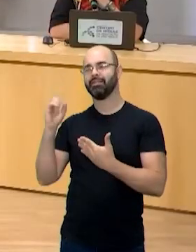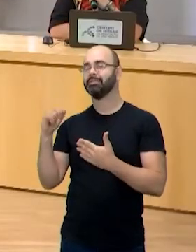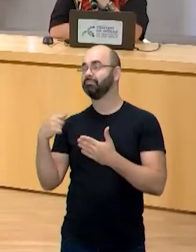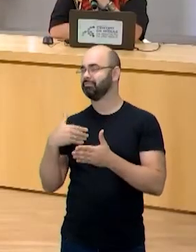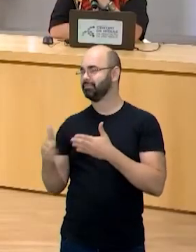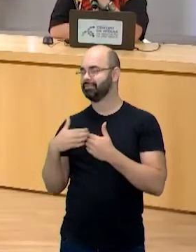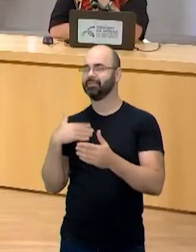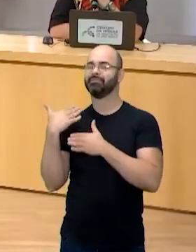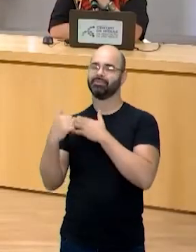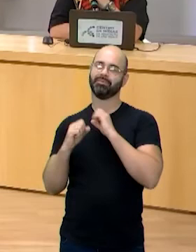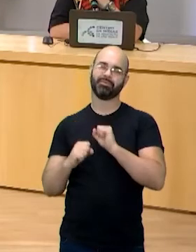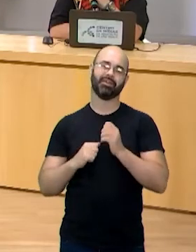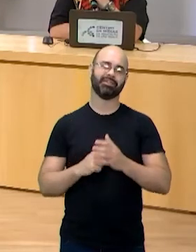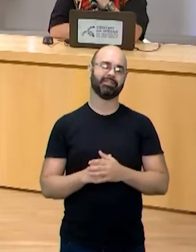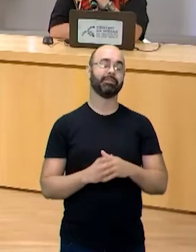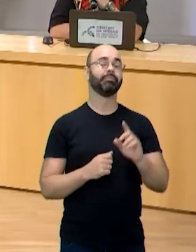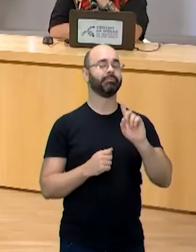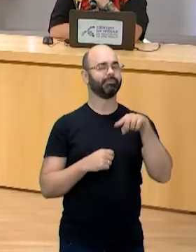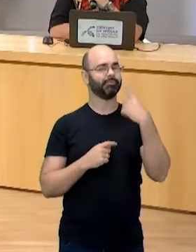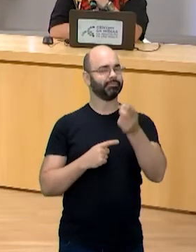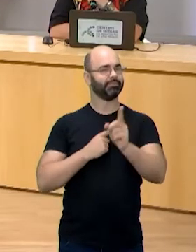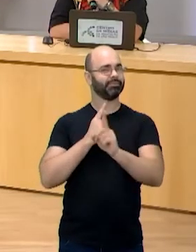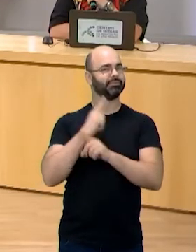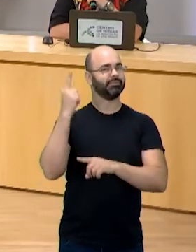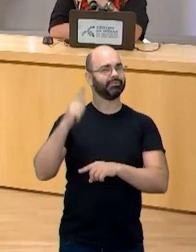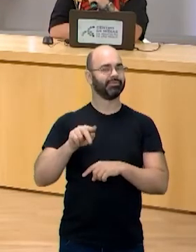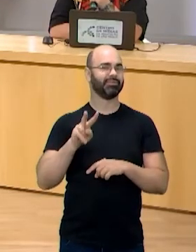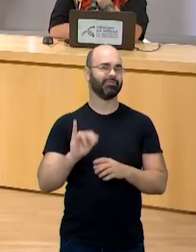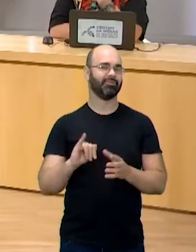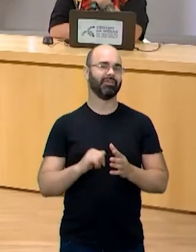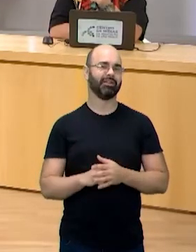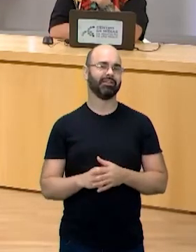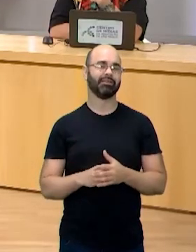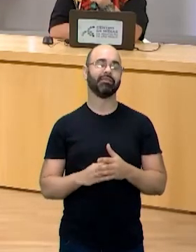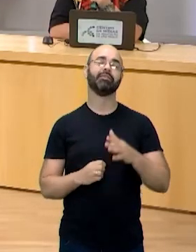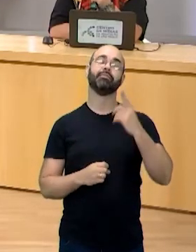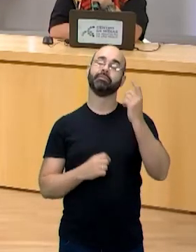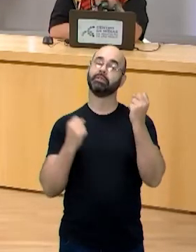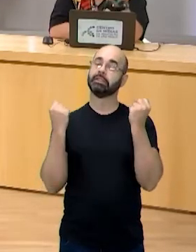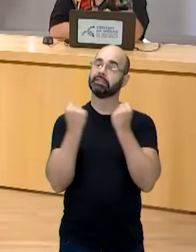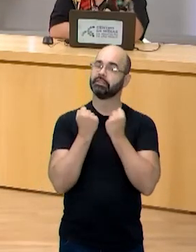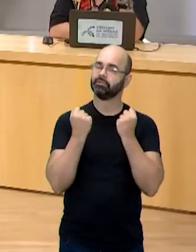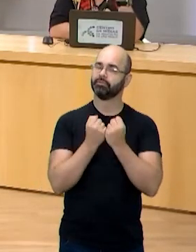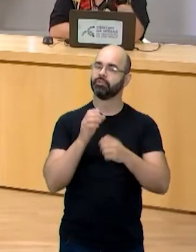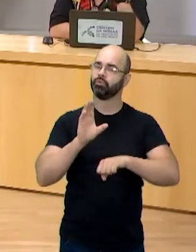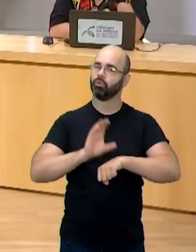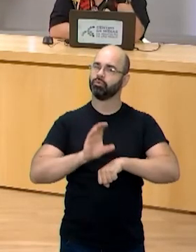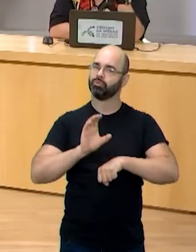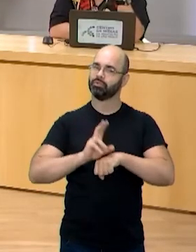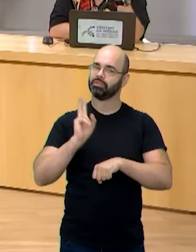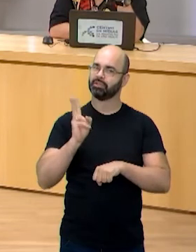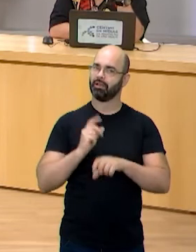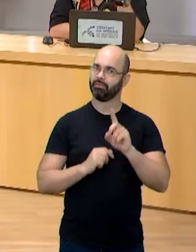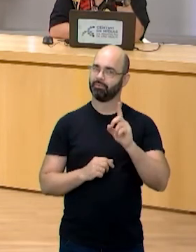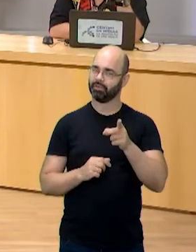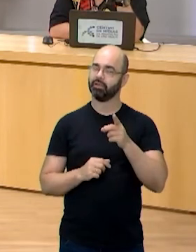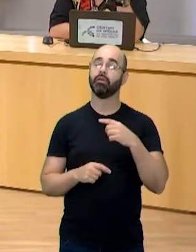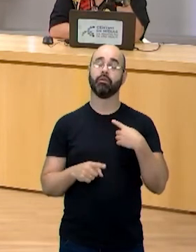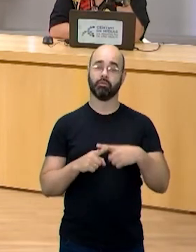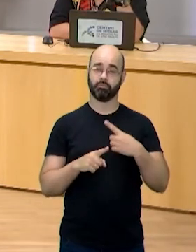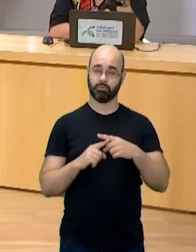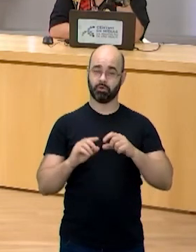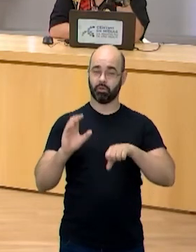aqui. Ótimo. Galera, a gente se vê depois e, antes de mais nada, defenda a sua Constituição, porque ela